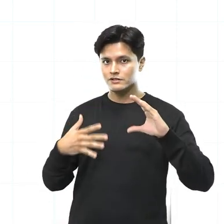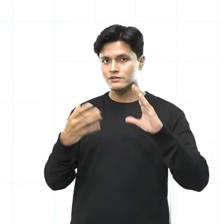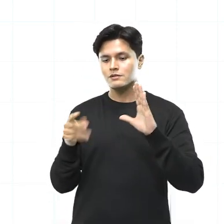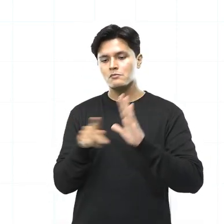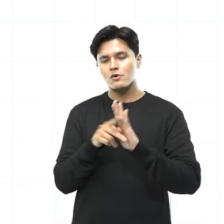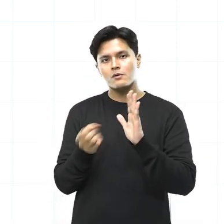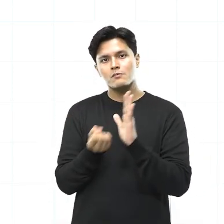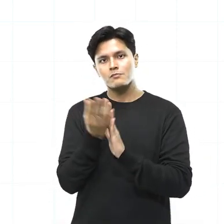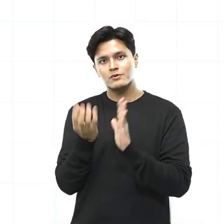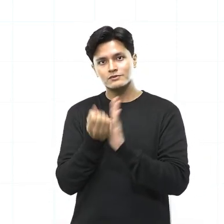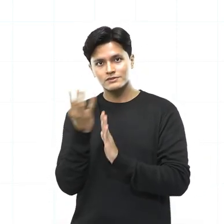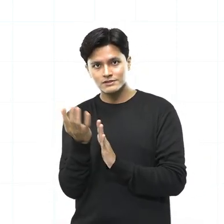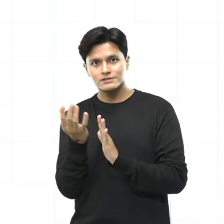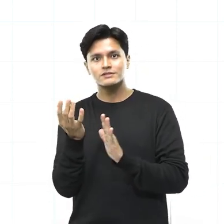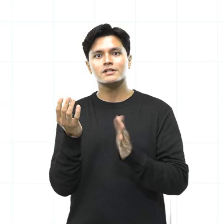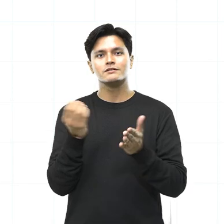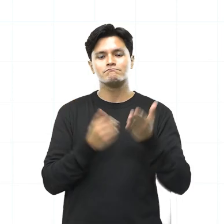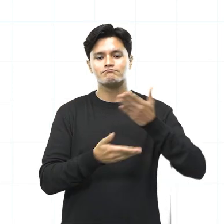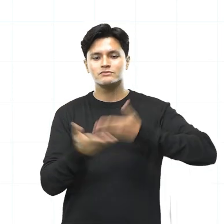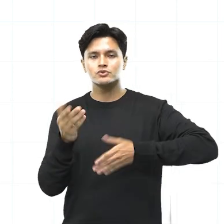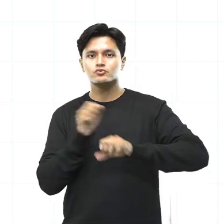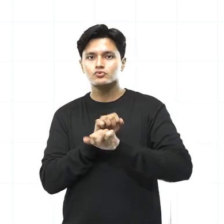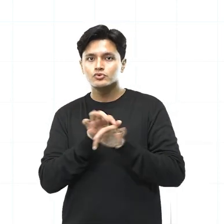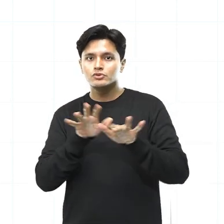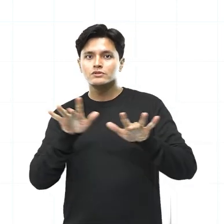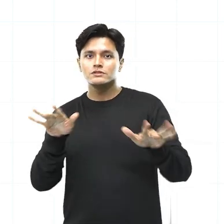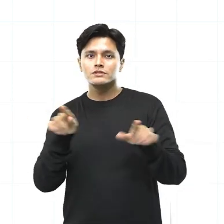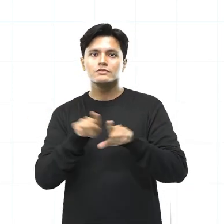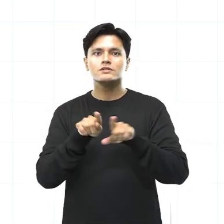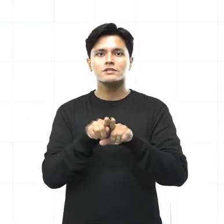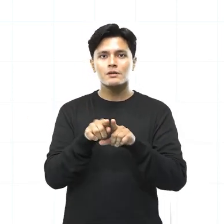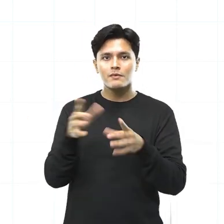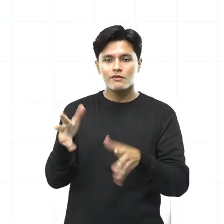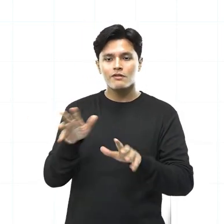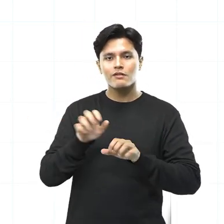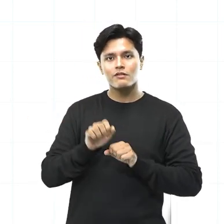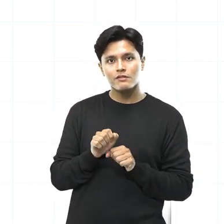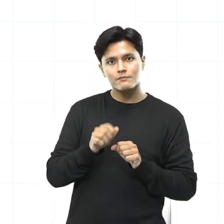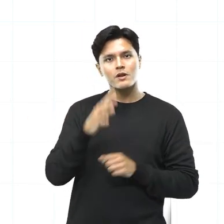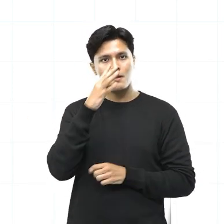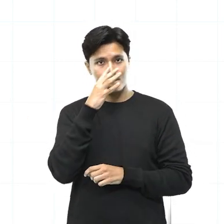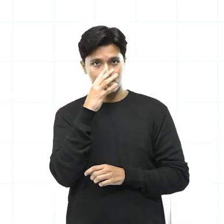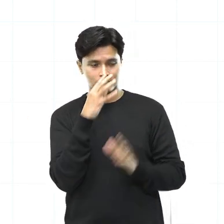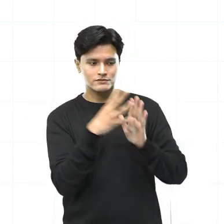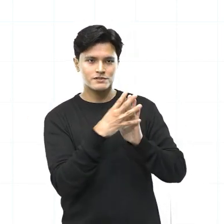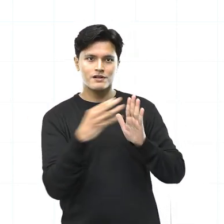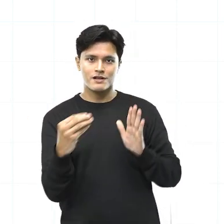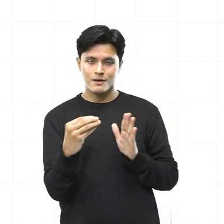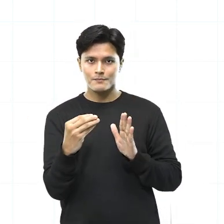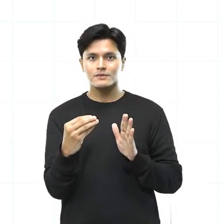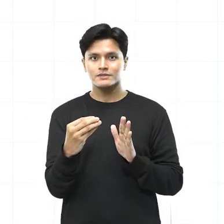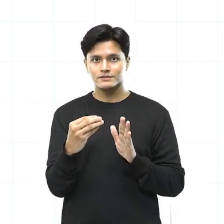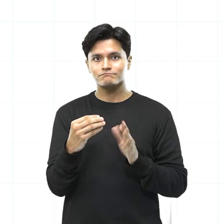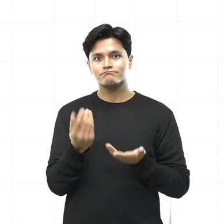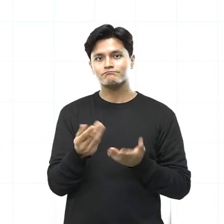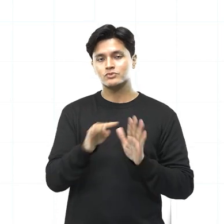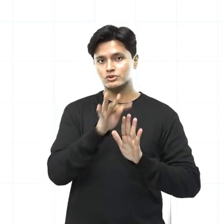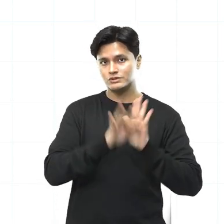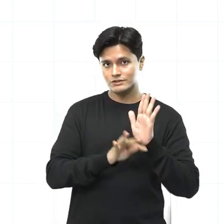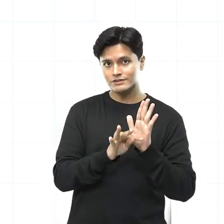produção, circulação e recepção, apreciação e réplica,